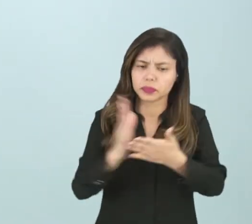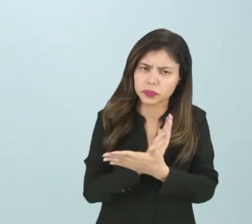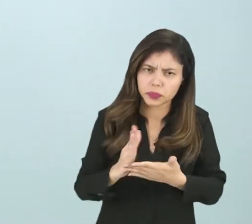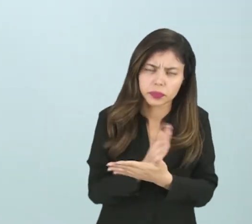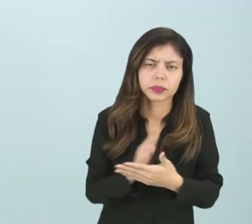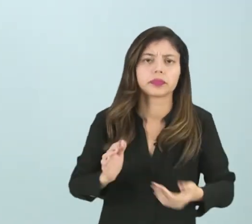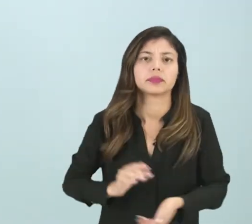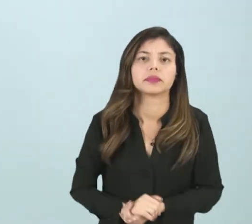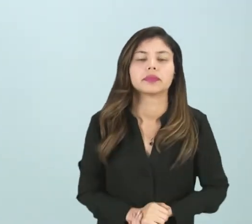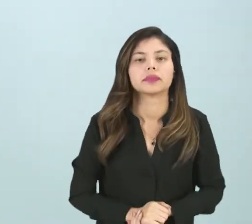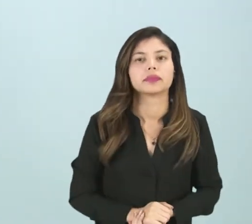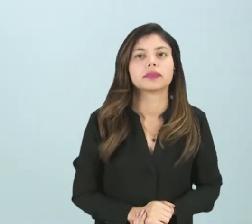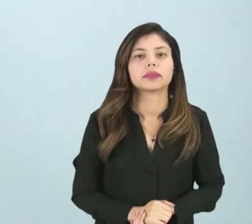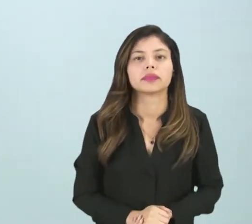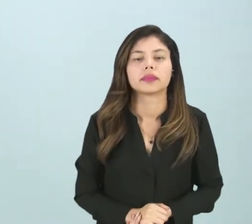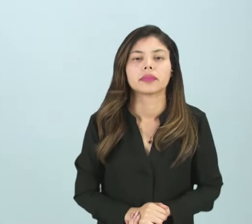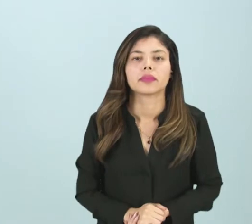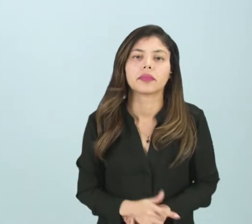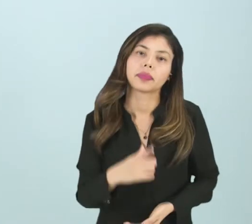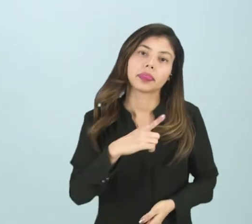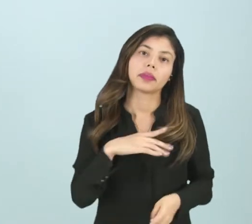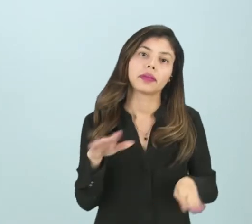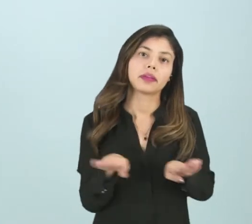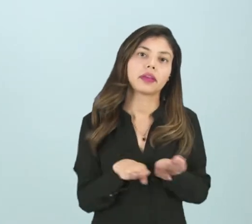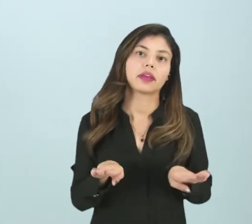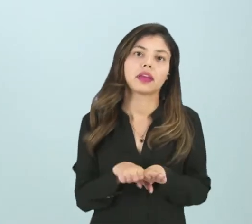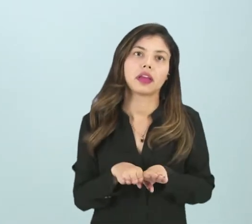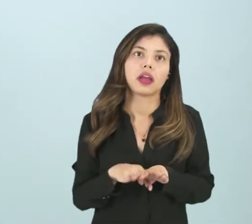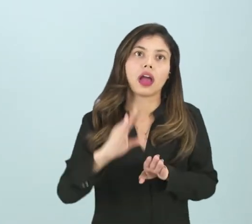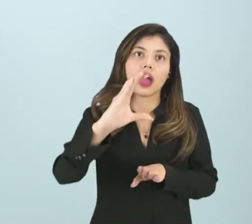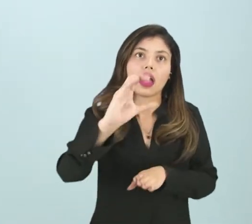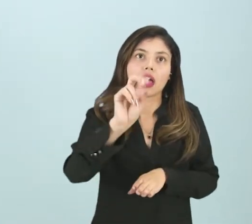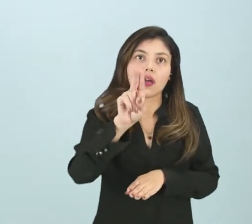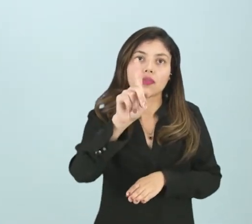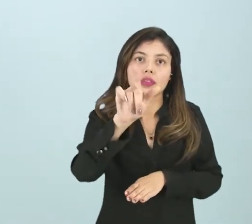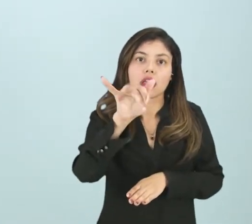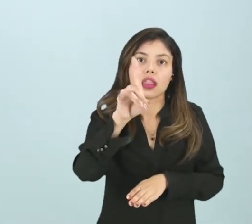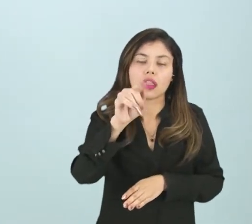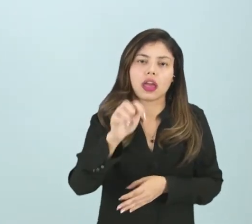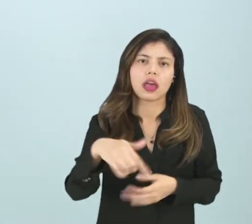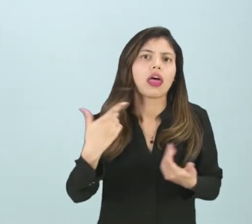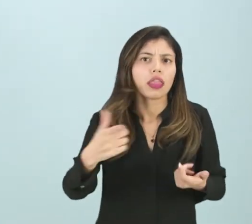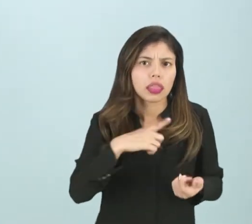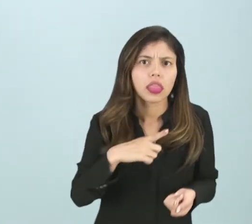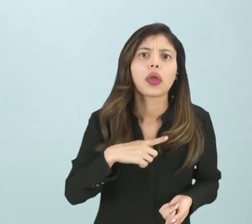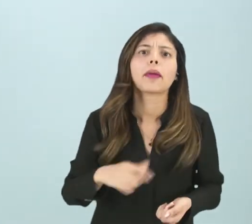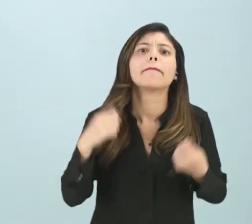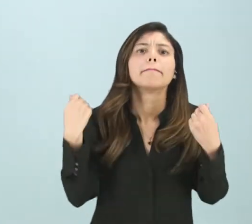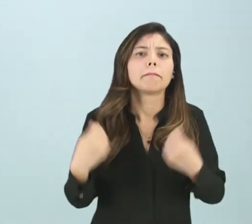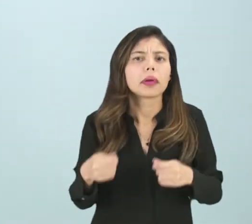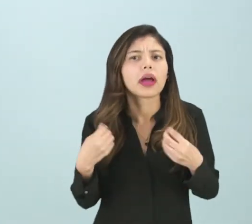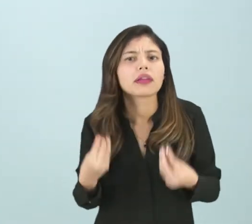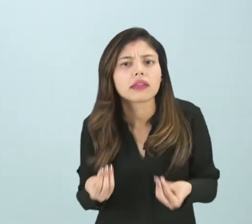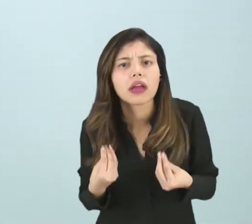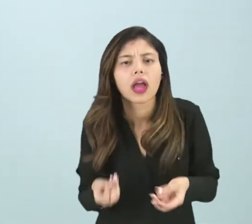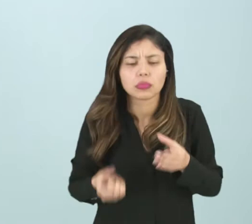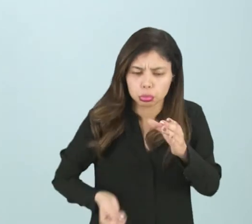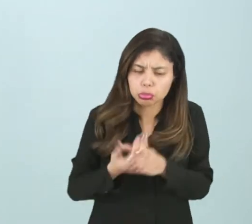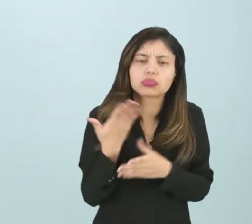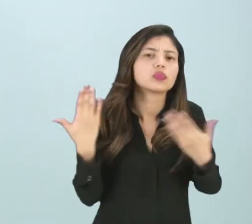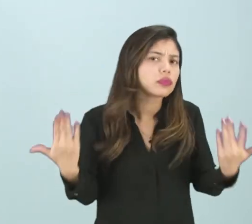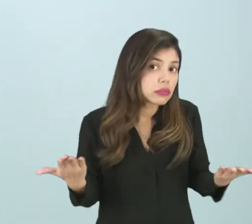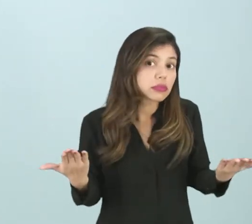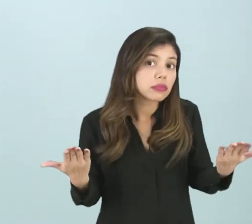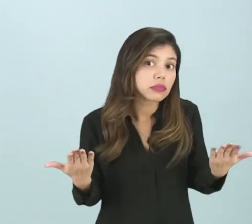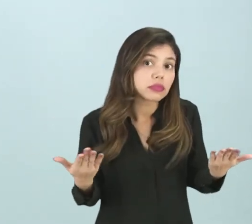coisa. Bem, tem também uma causalidade, ou seja, há uma causa, um motivo para o qual ele foi criado. Ele